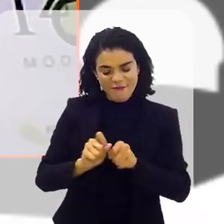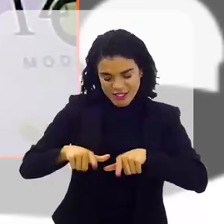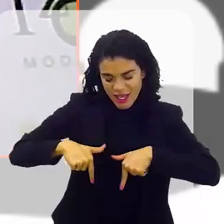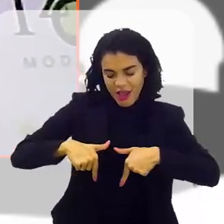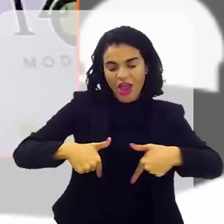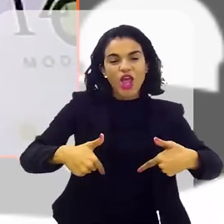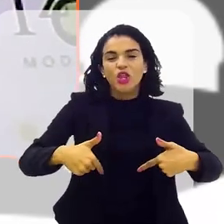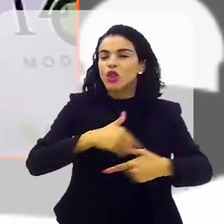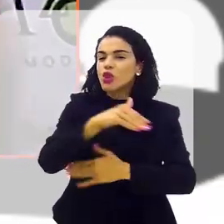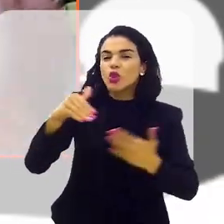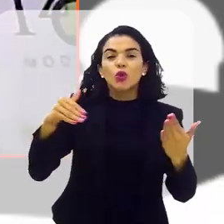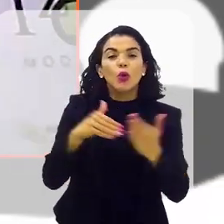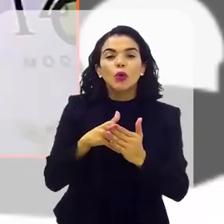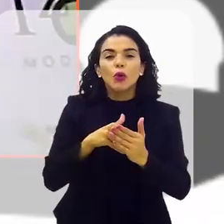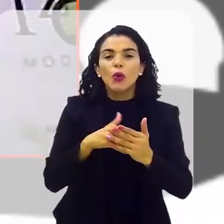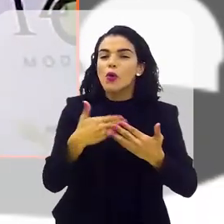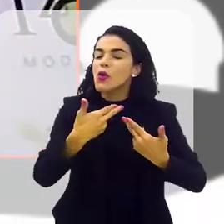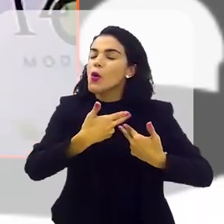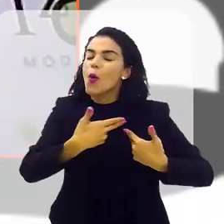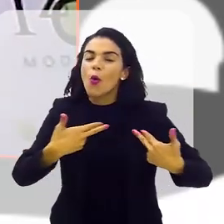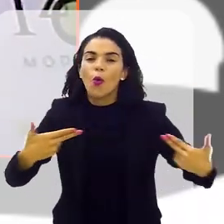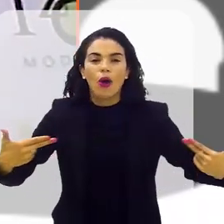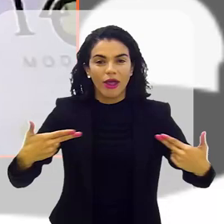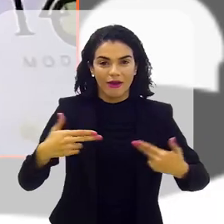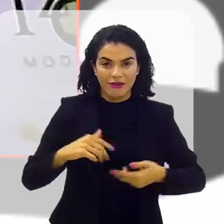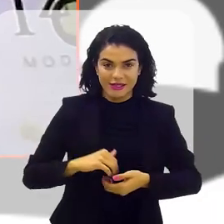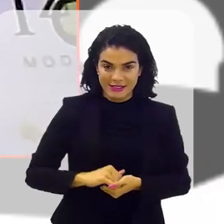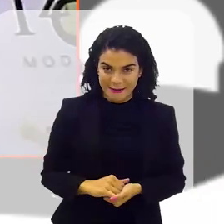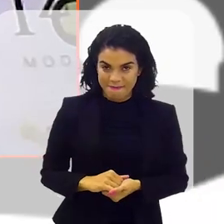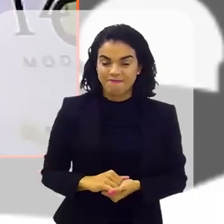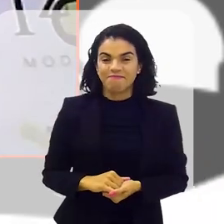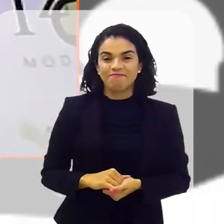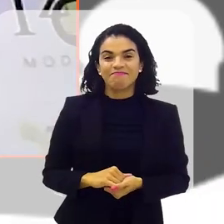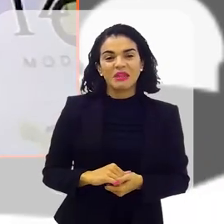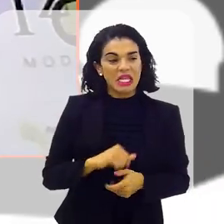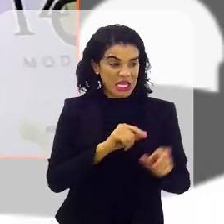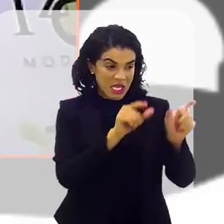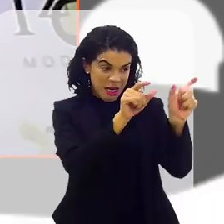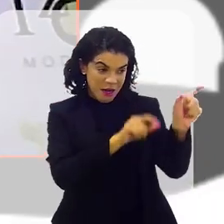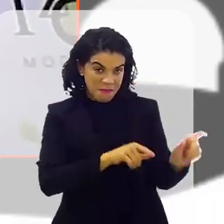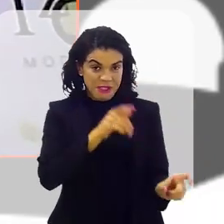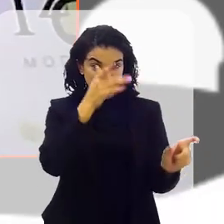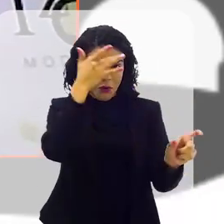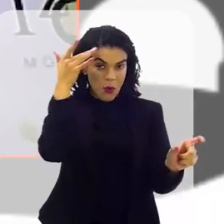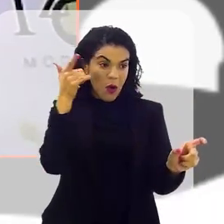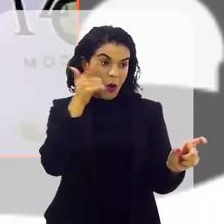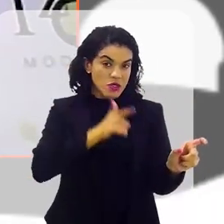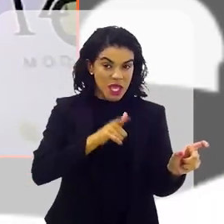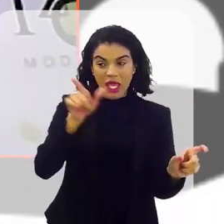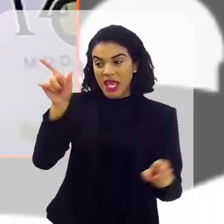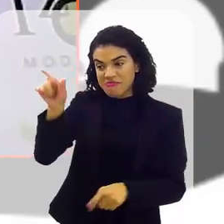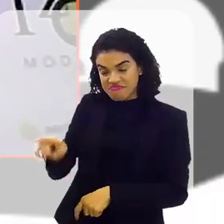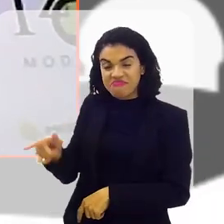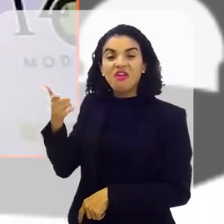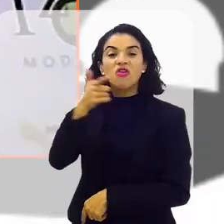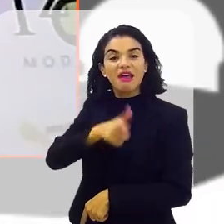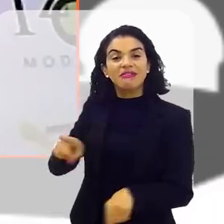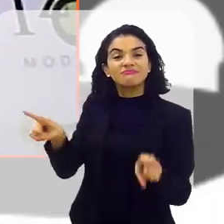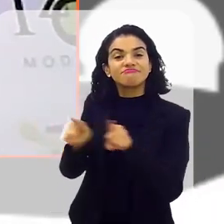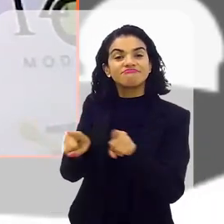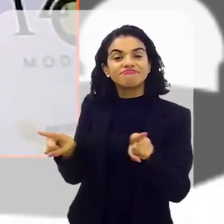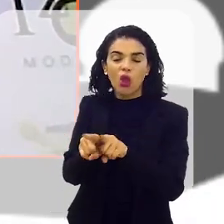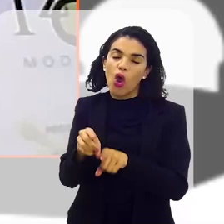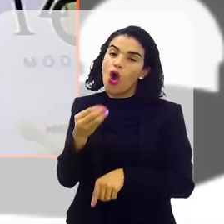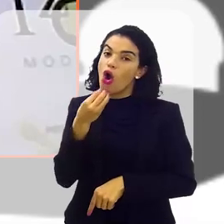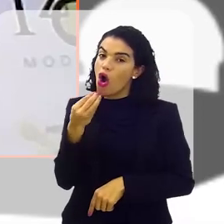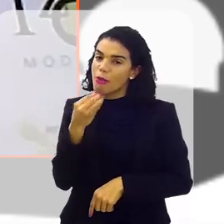e qualquer toda melhor dizendo em qualquer coisa que as pessoas indicarem cada um dentro